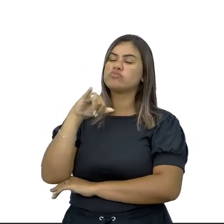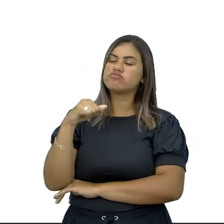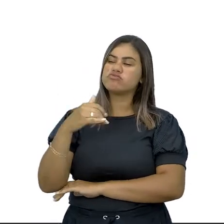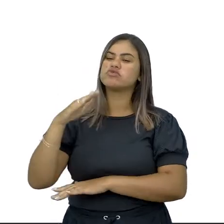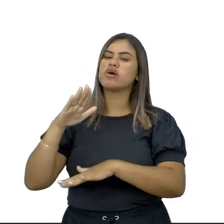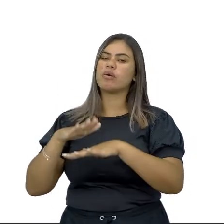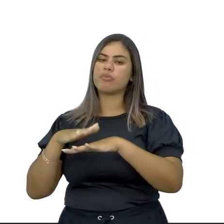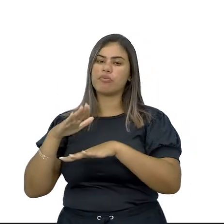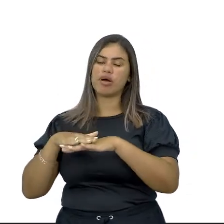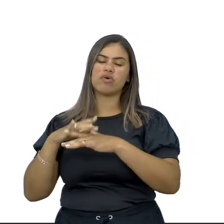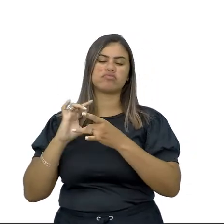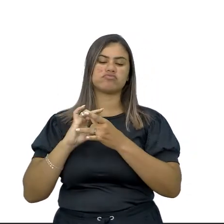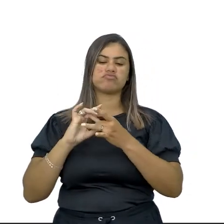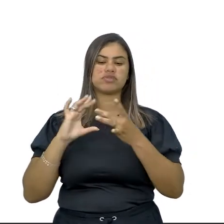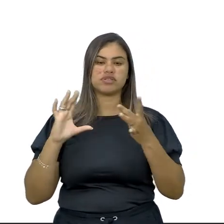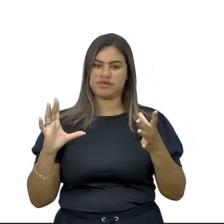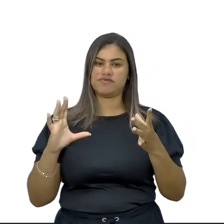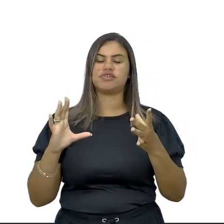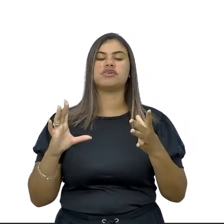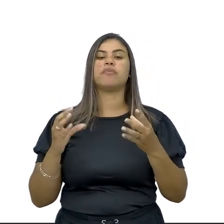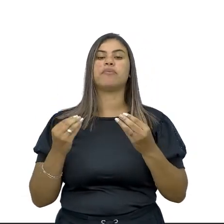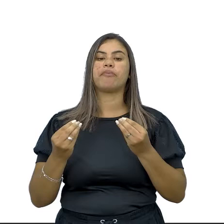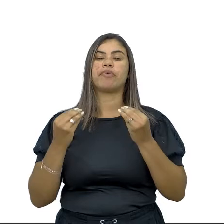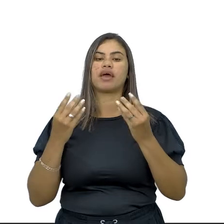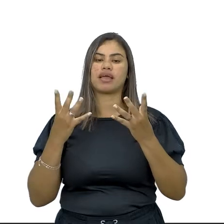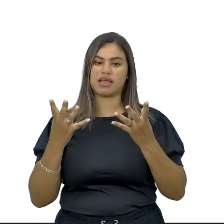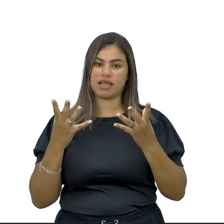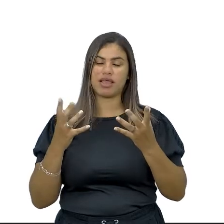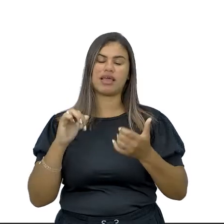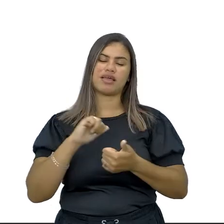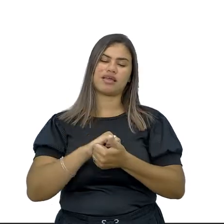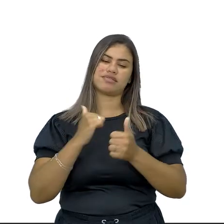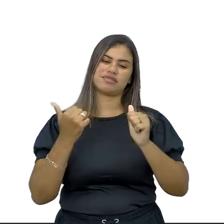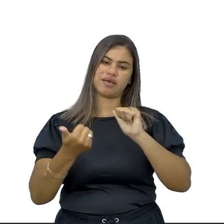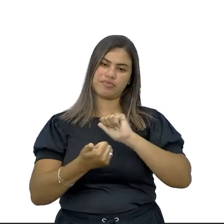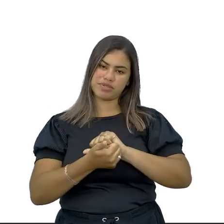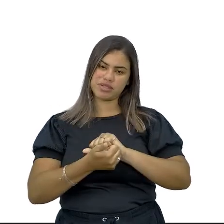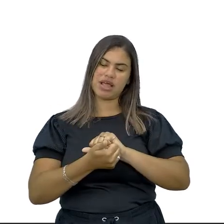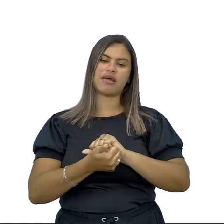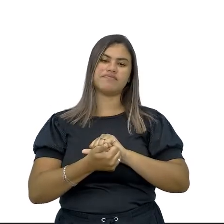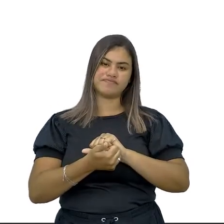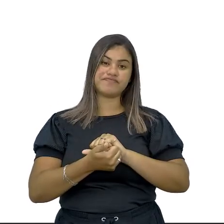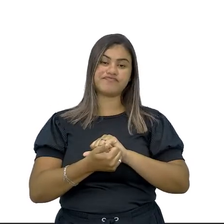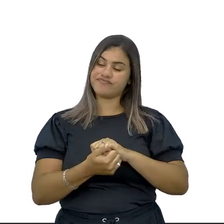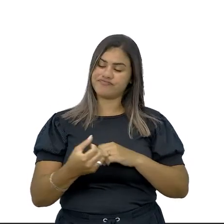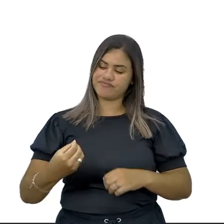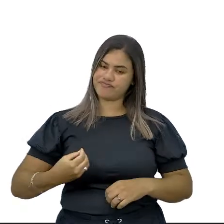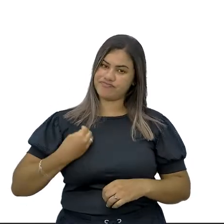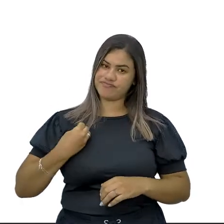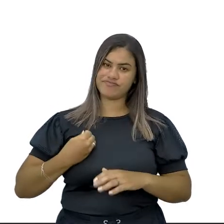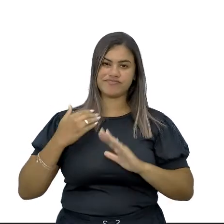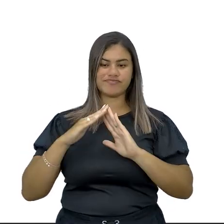que foram disponibilizadas e adaptar para cada uma das nossas realidades, sabendo, né,